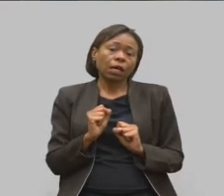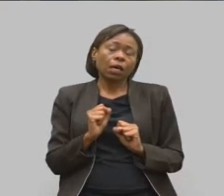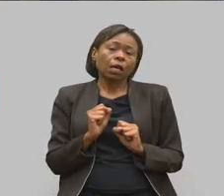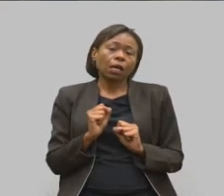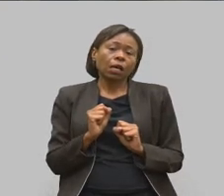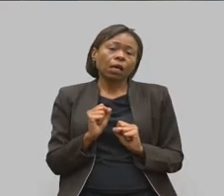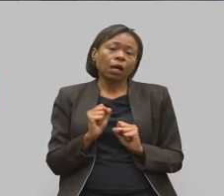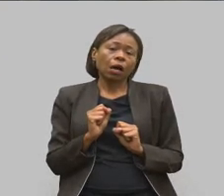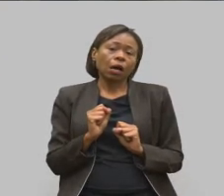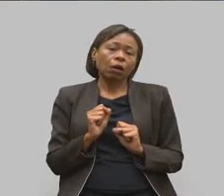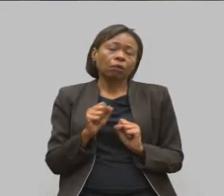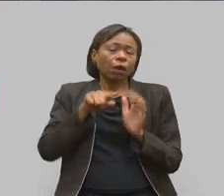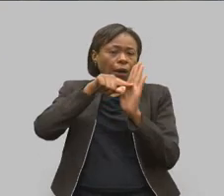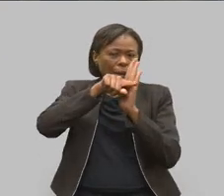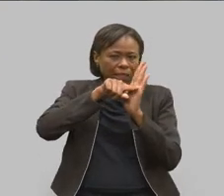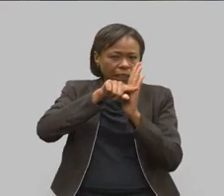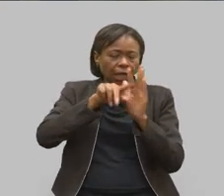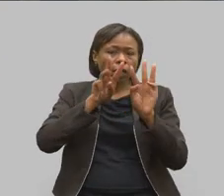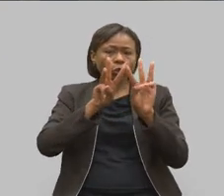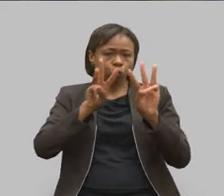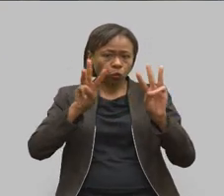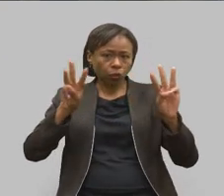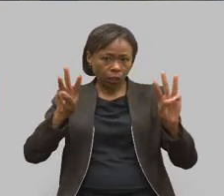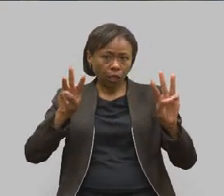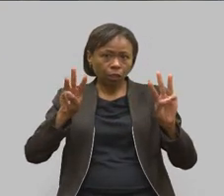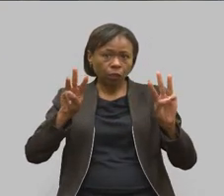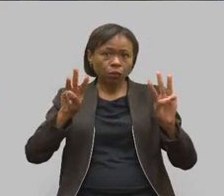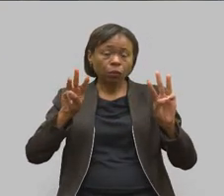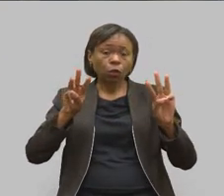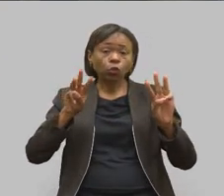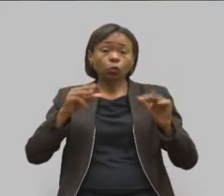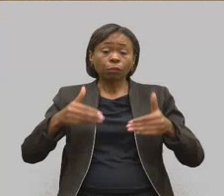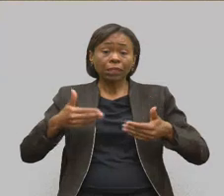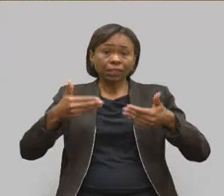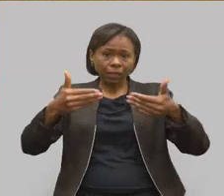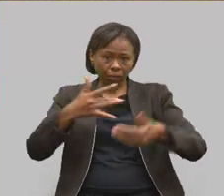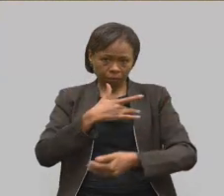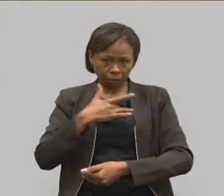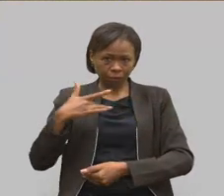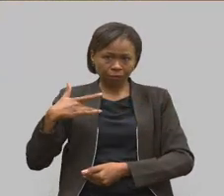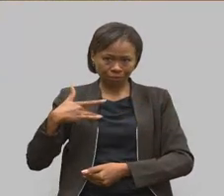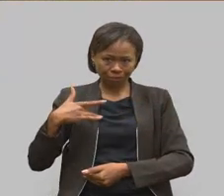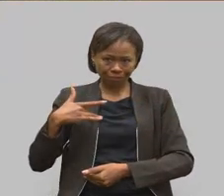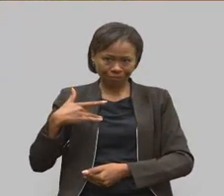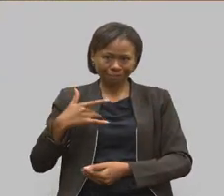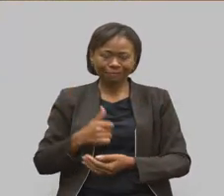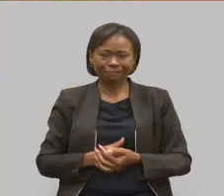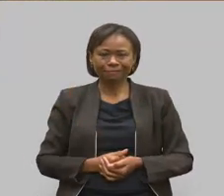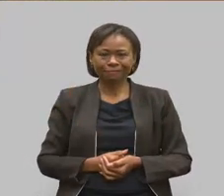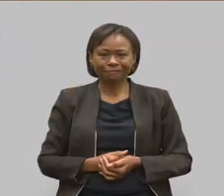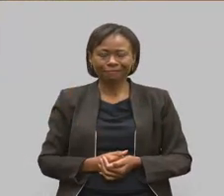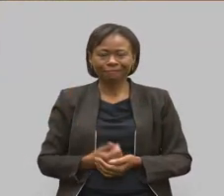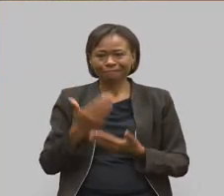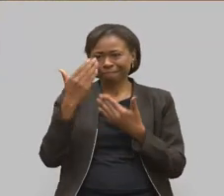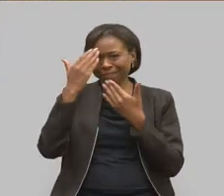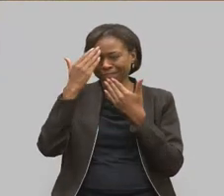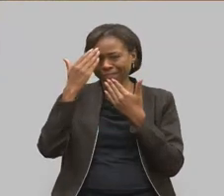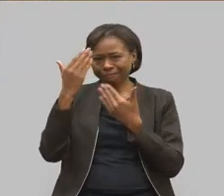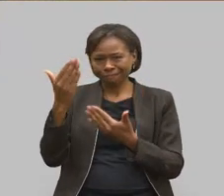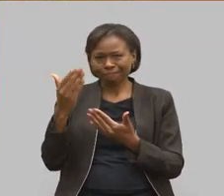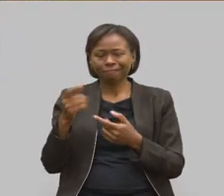no site no sítio do Ministério da Saúde V Obrigado Doutora